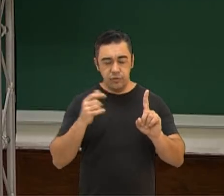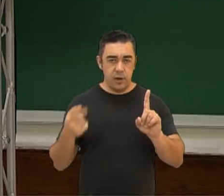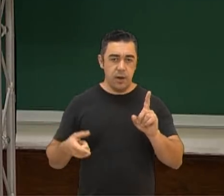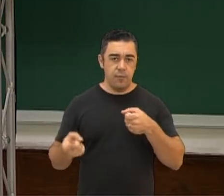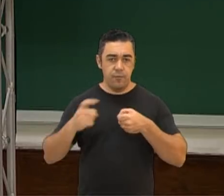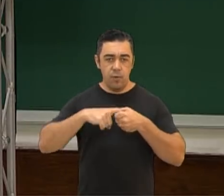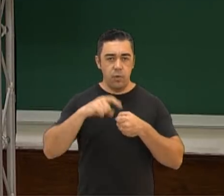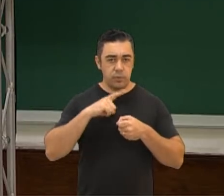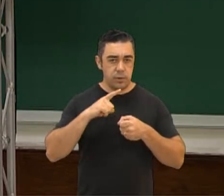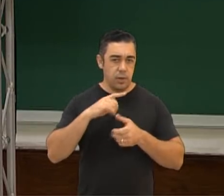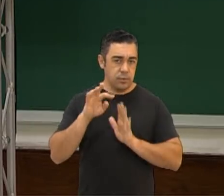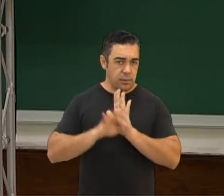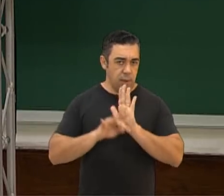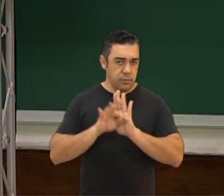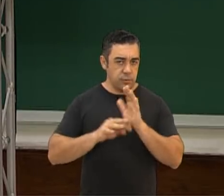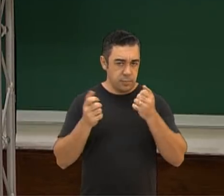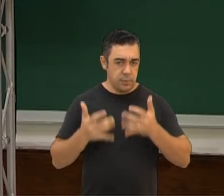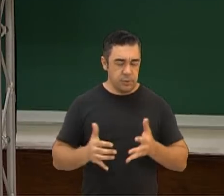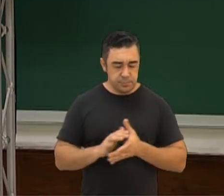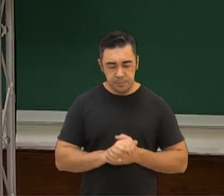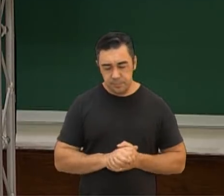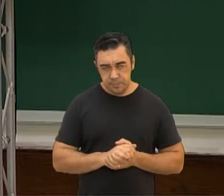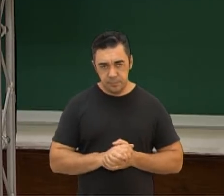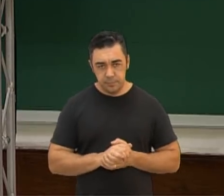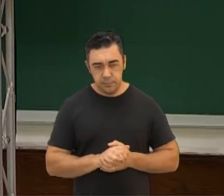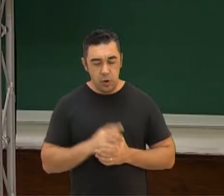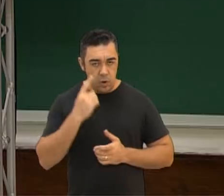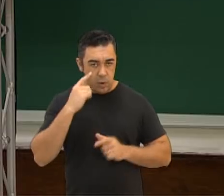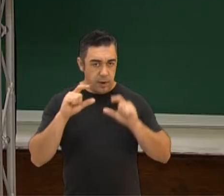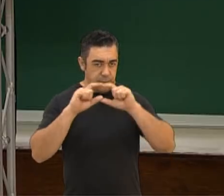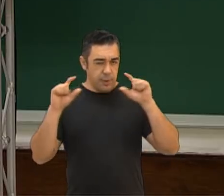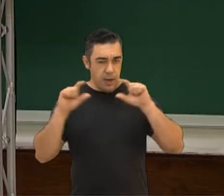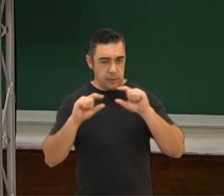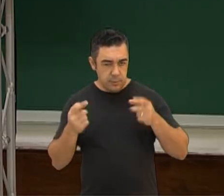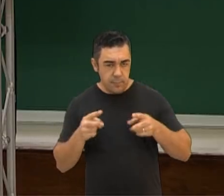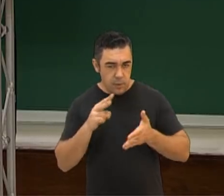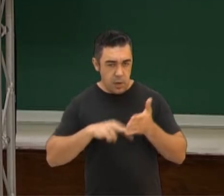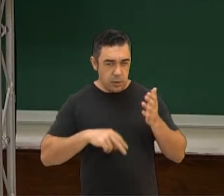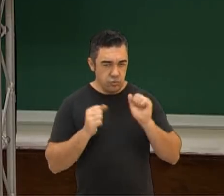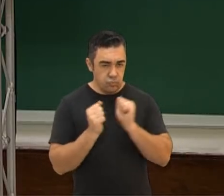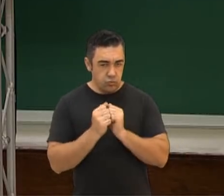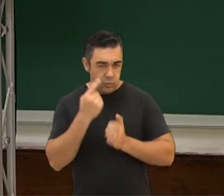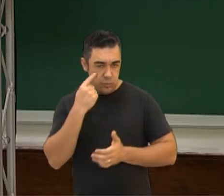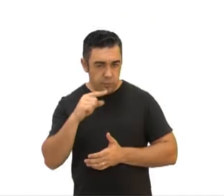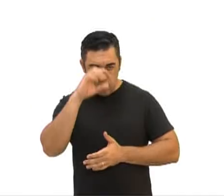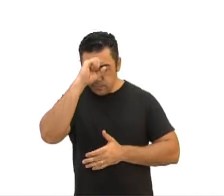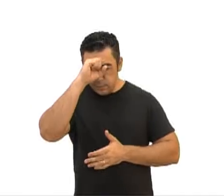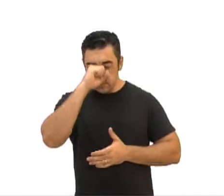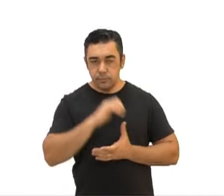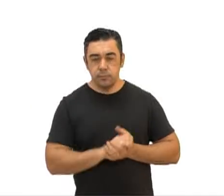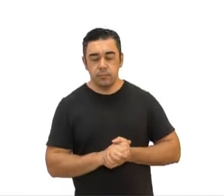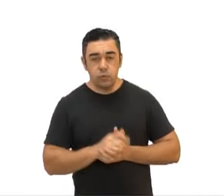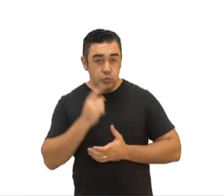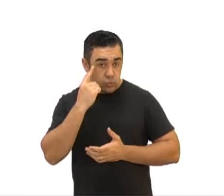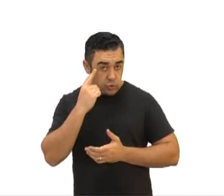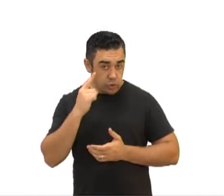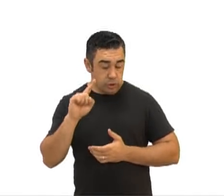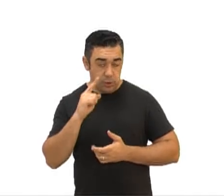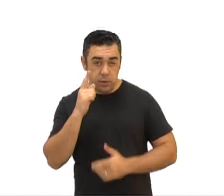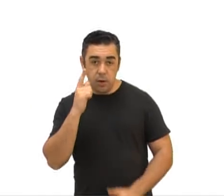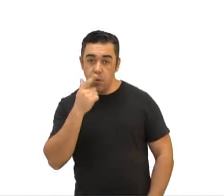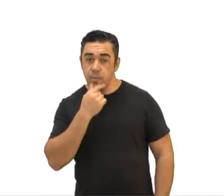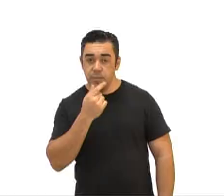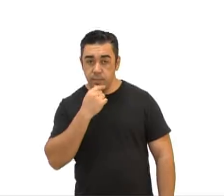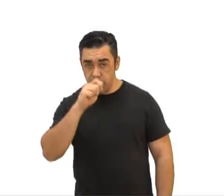texto, né? Então, no caso, a gente tem lá, retomando a frase, observe, vamos ler juntos para aprender. Um dia, Aladim viu